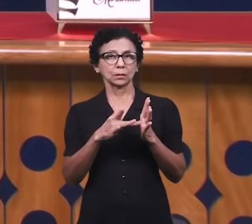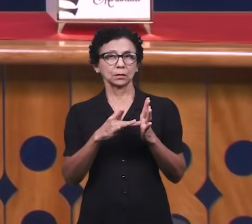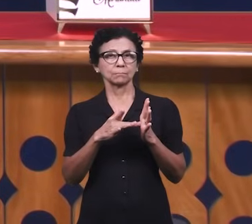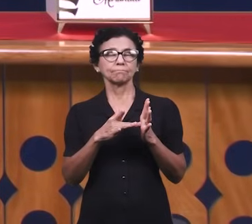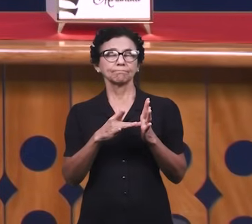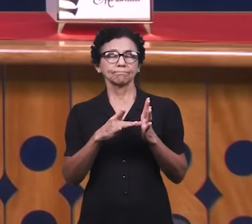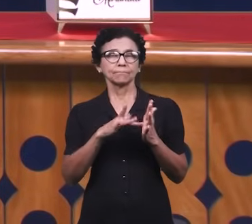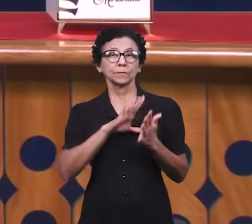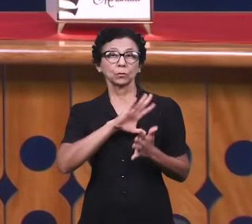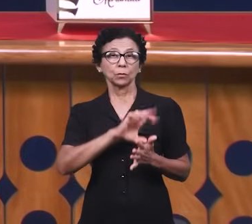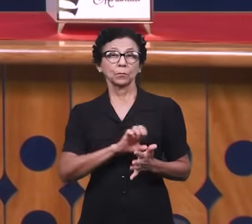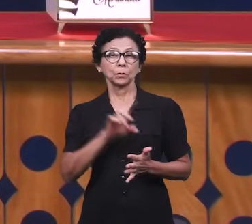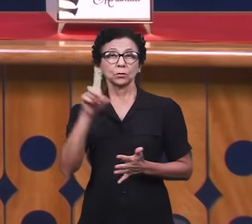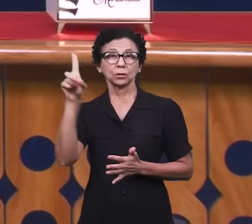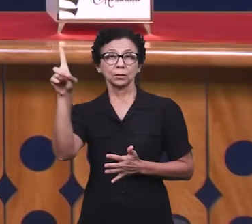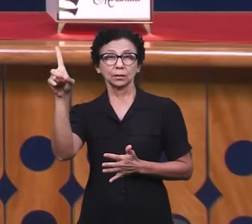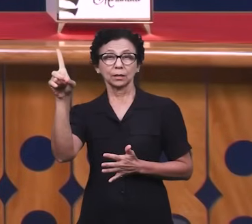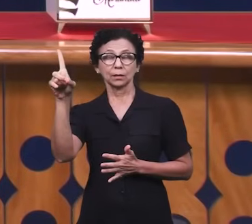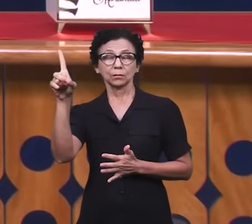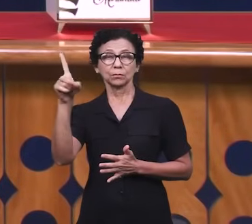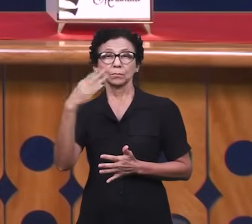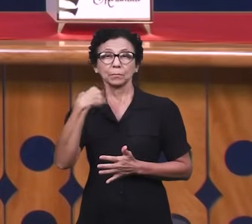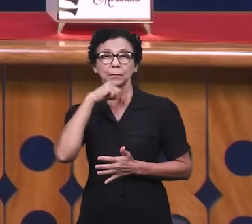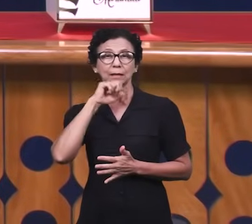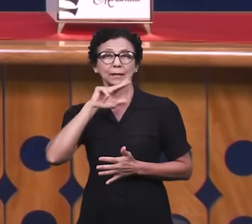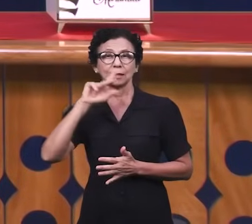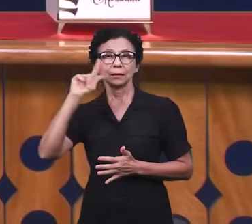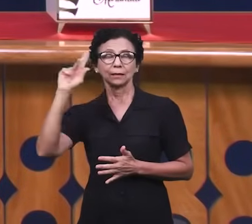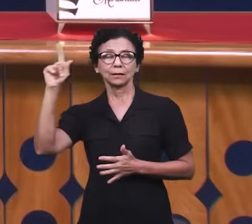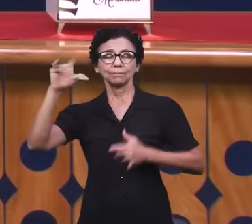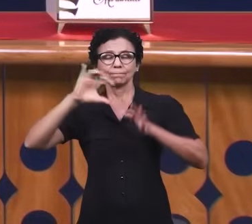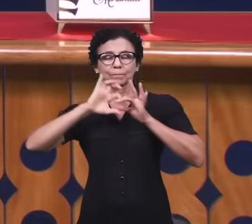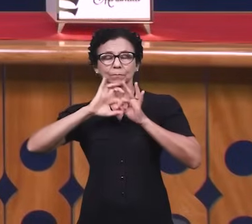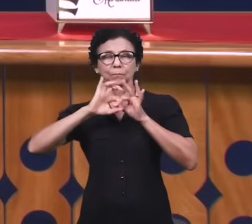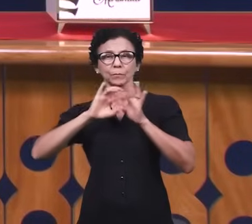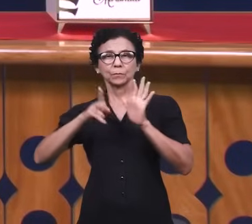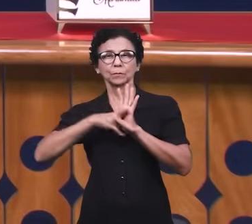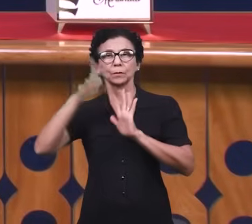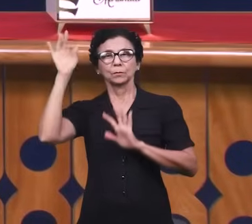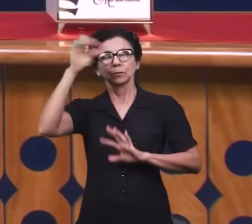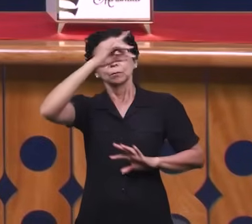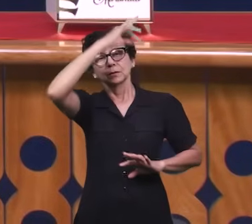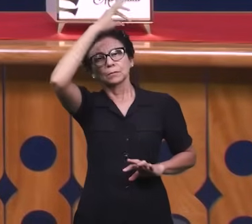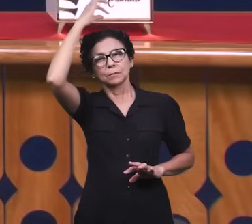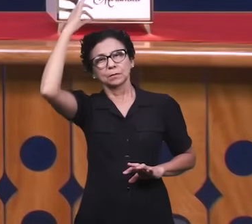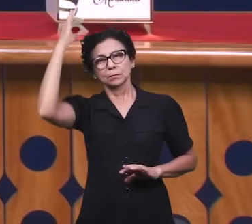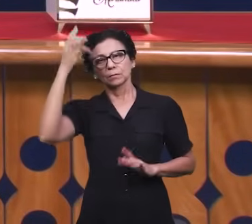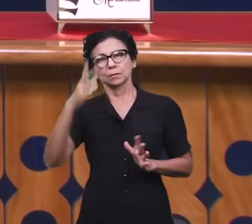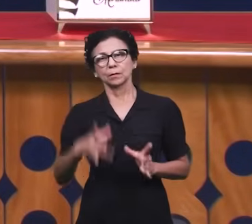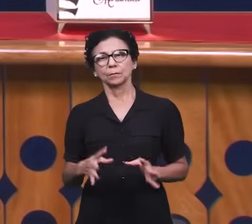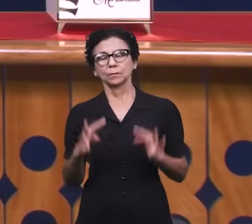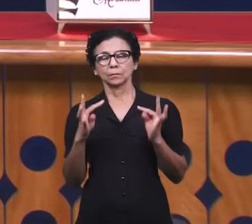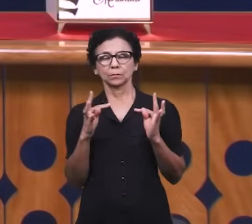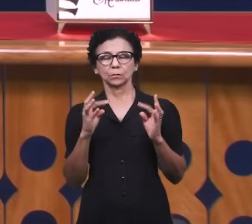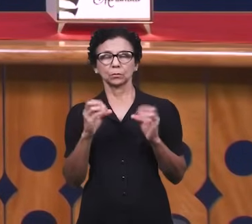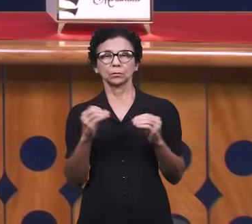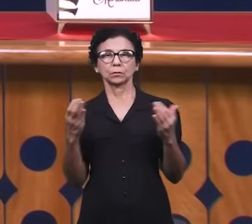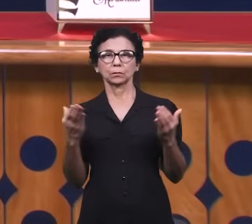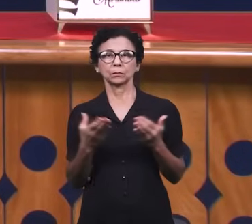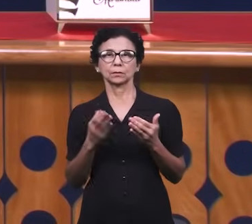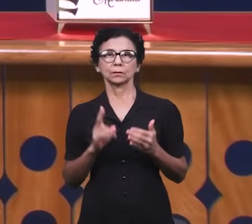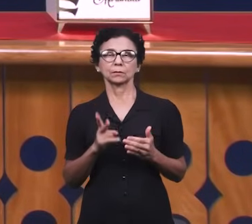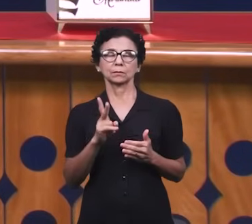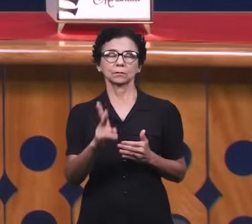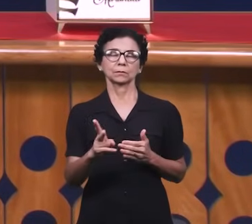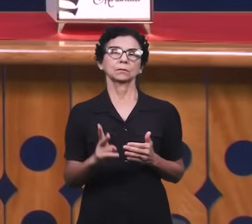o grande amor de Deus, o nosso eterno Pai, e a comunhão do Espírito Santo estejam convosco,